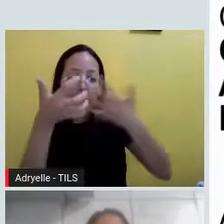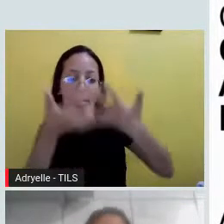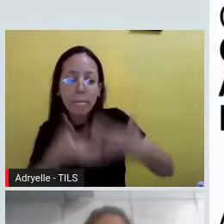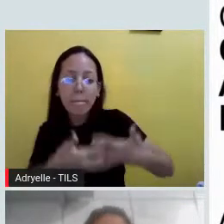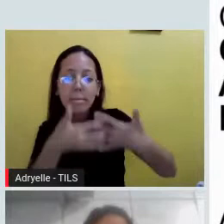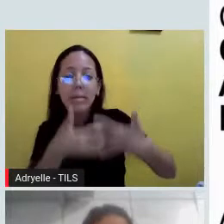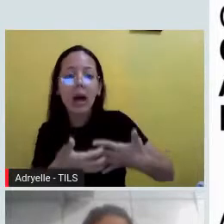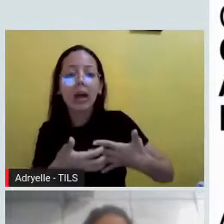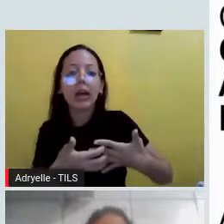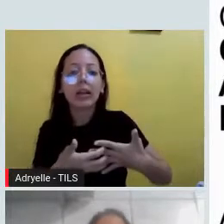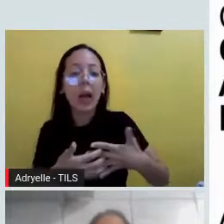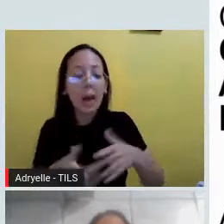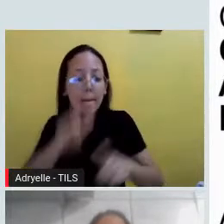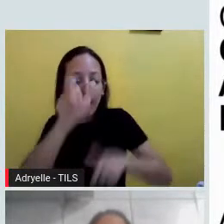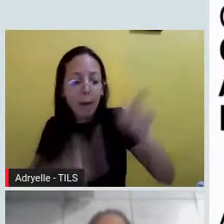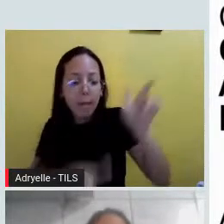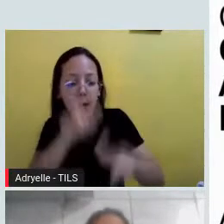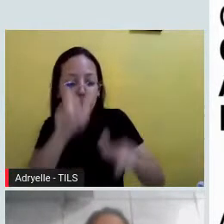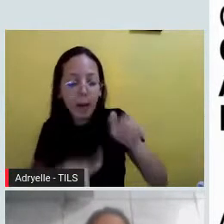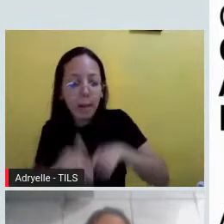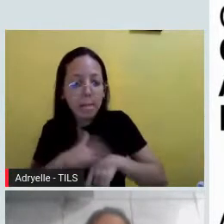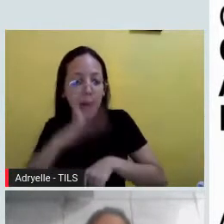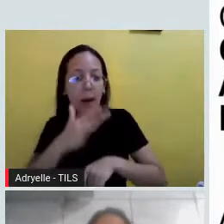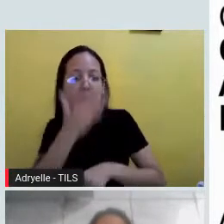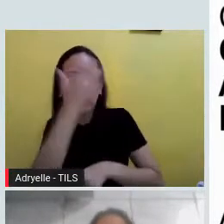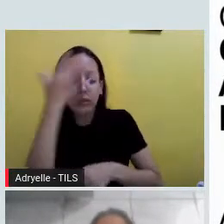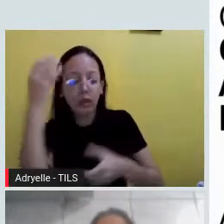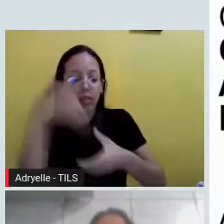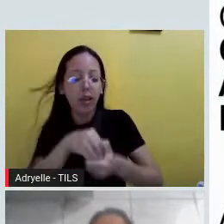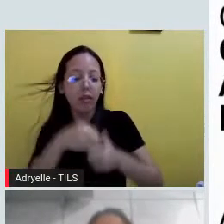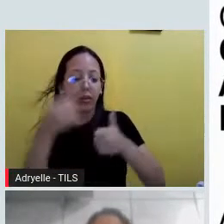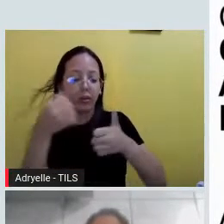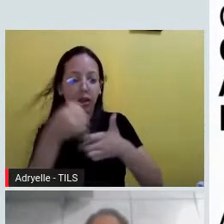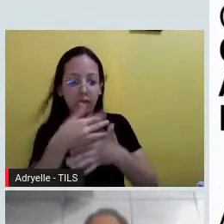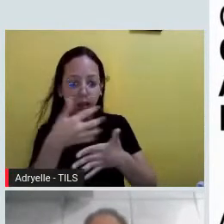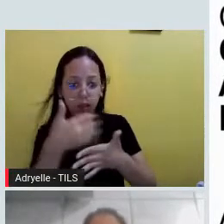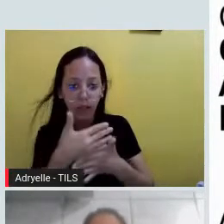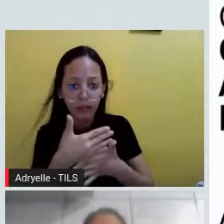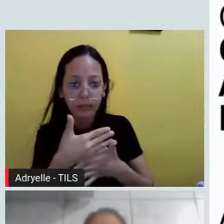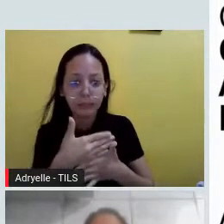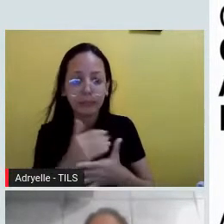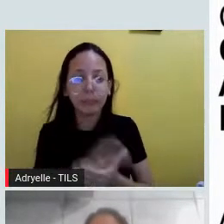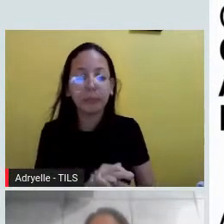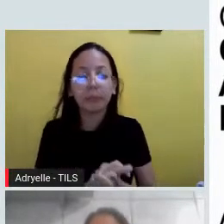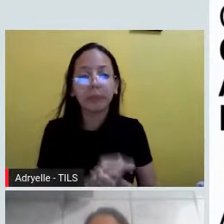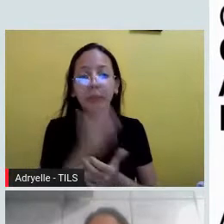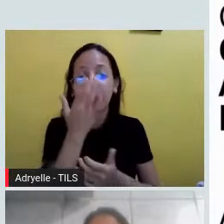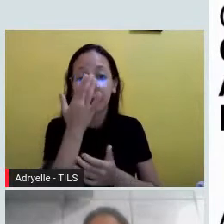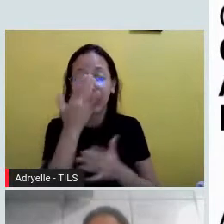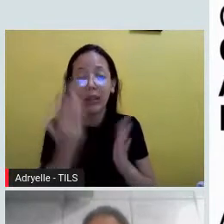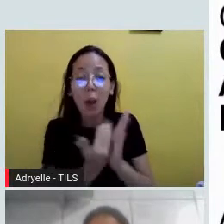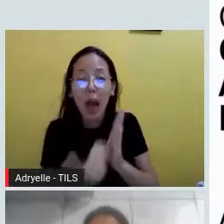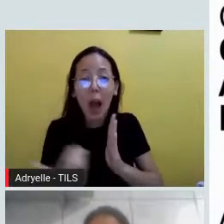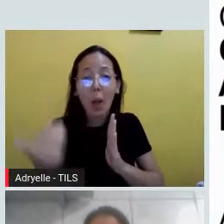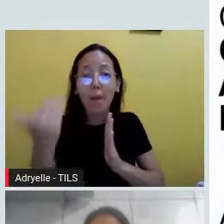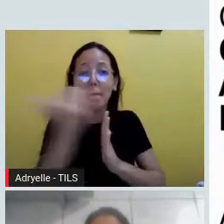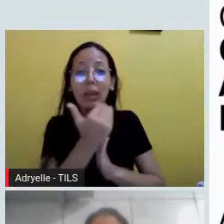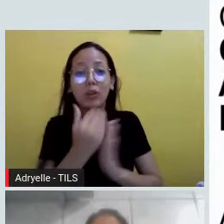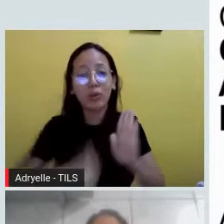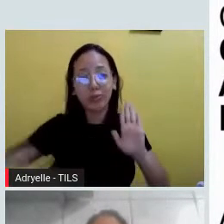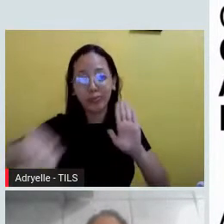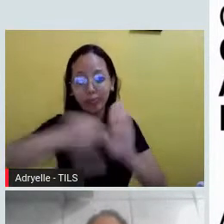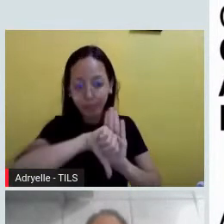mais pessoas nas cidades. Então, aumento da criminalidade,